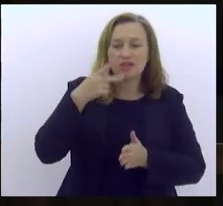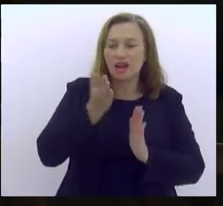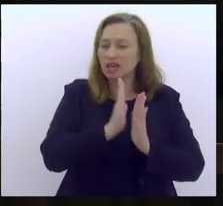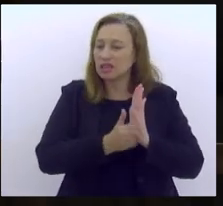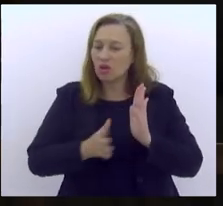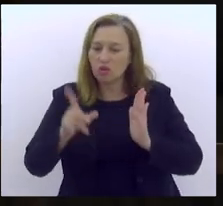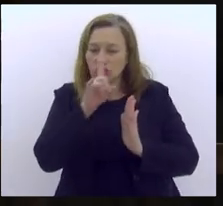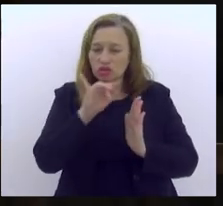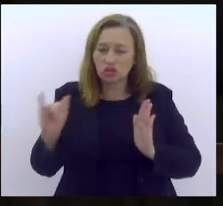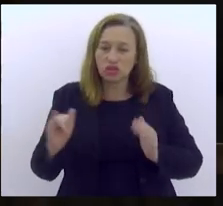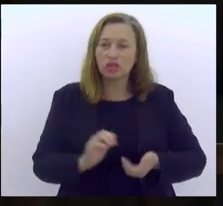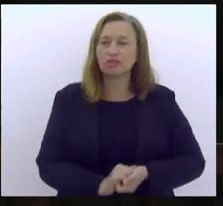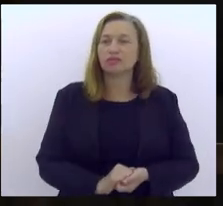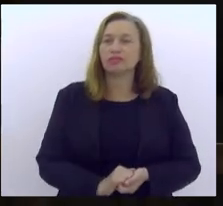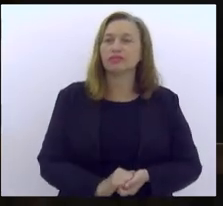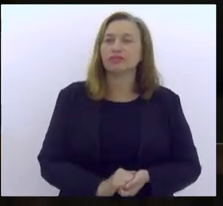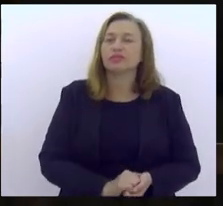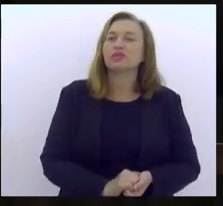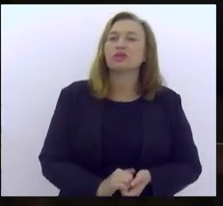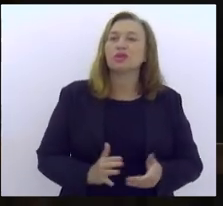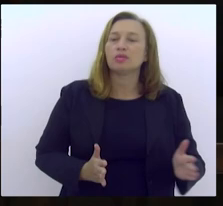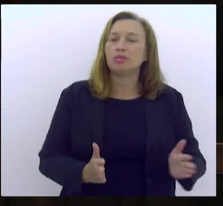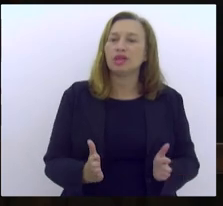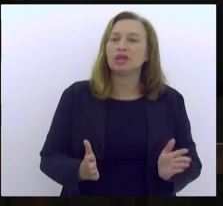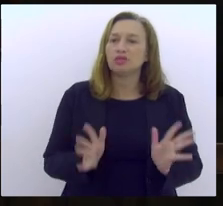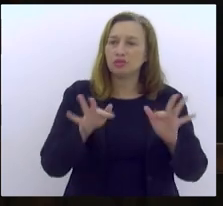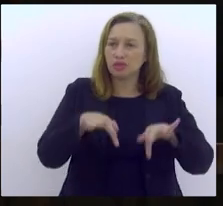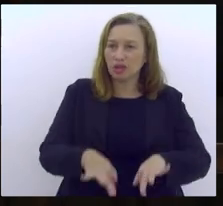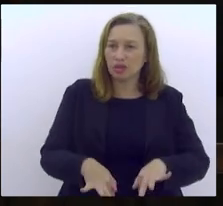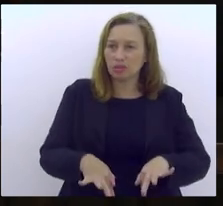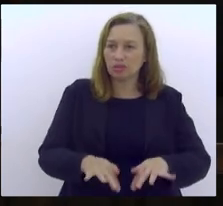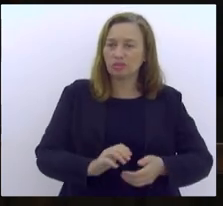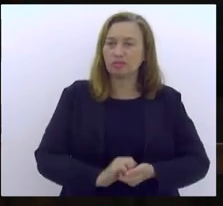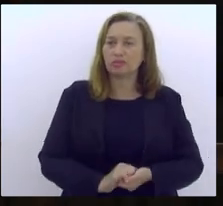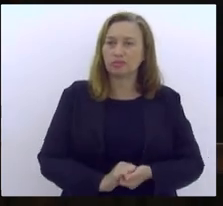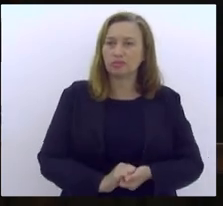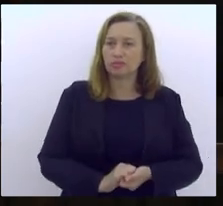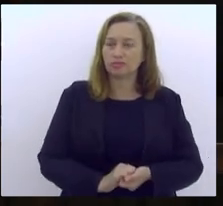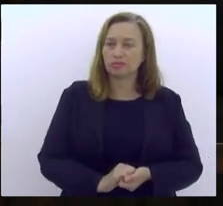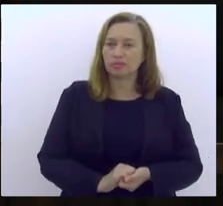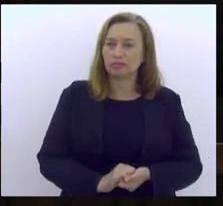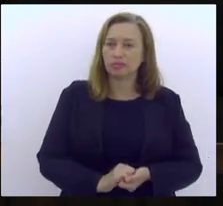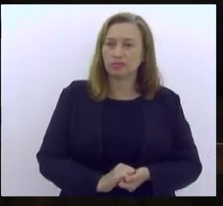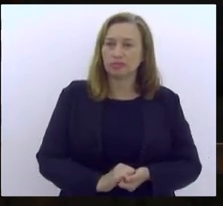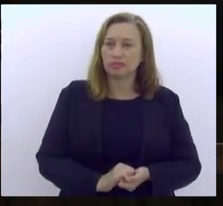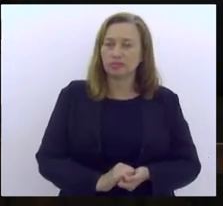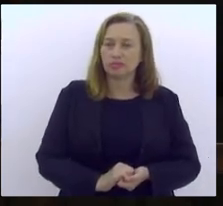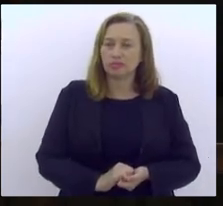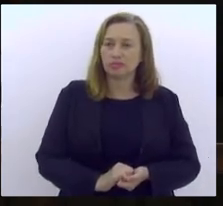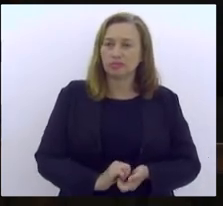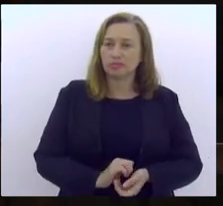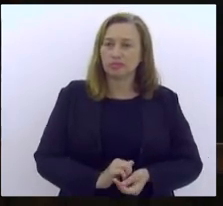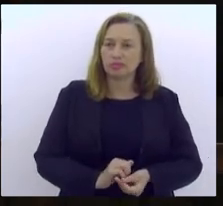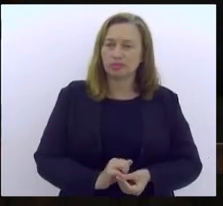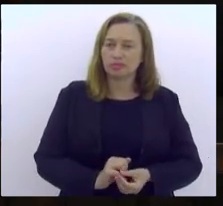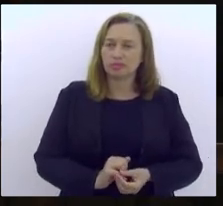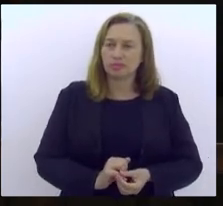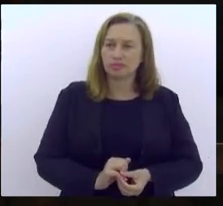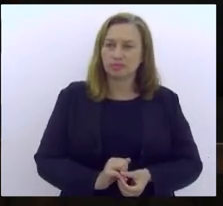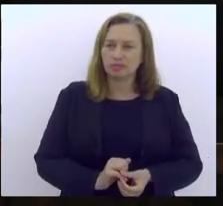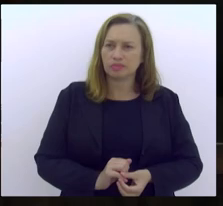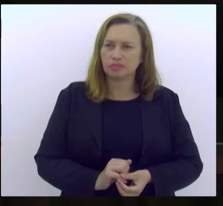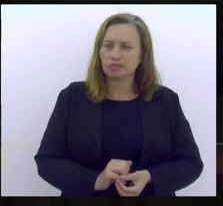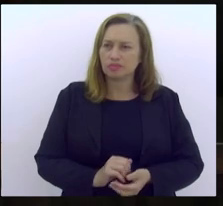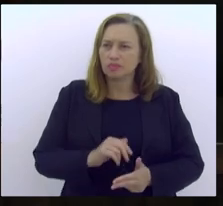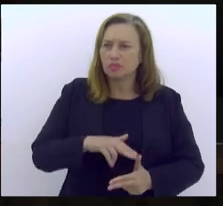havendo a tratar na ordem do dia, passa-se ao expediente final. A orador